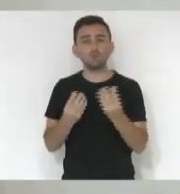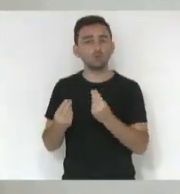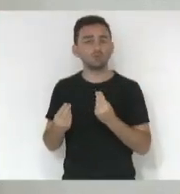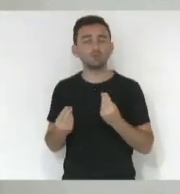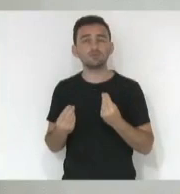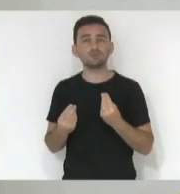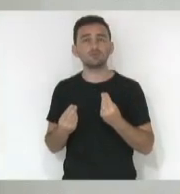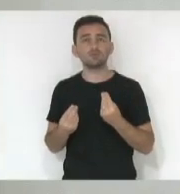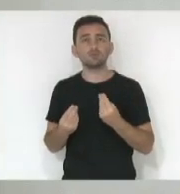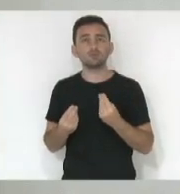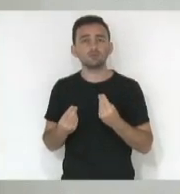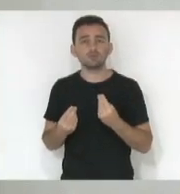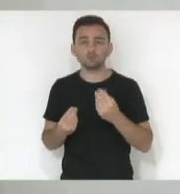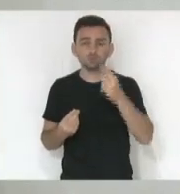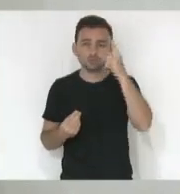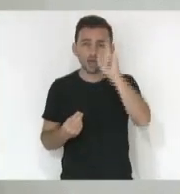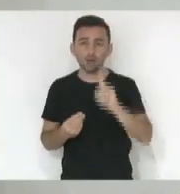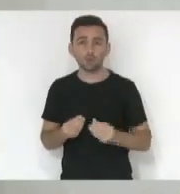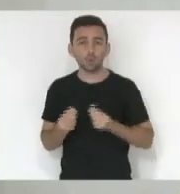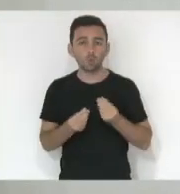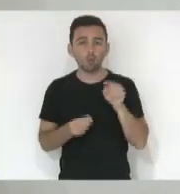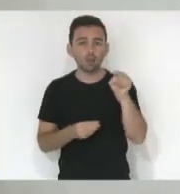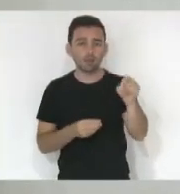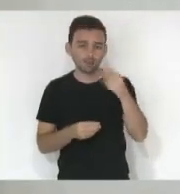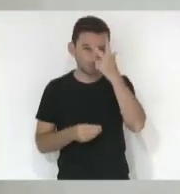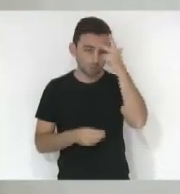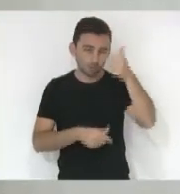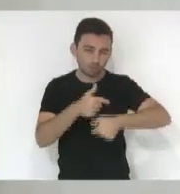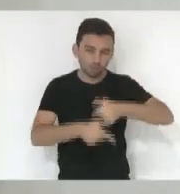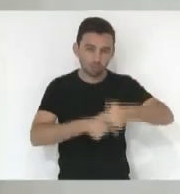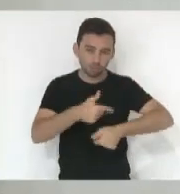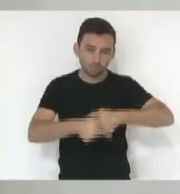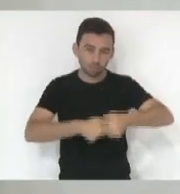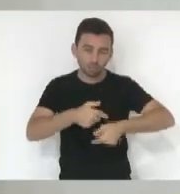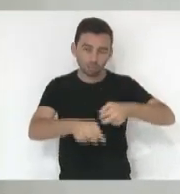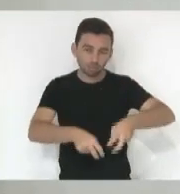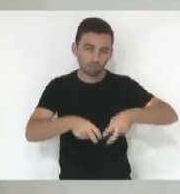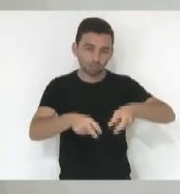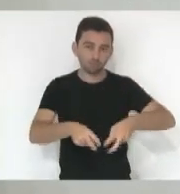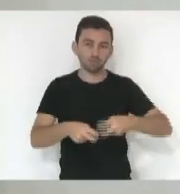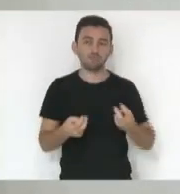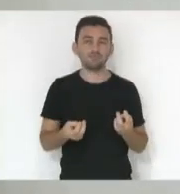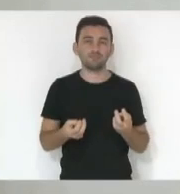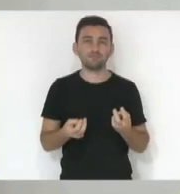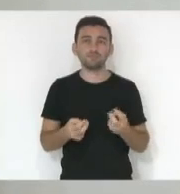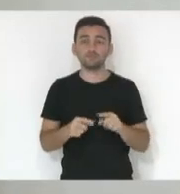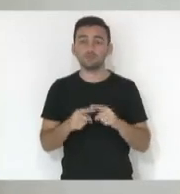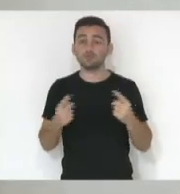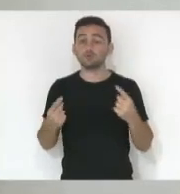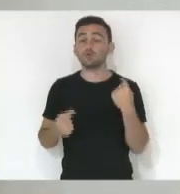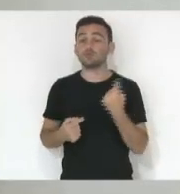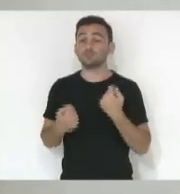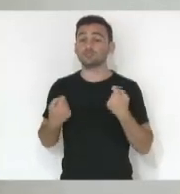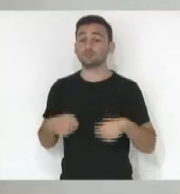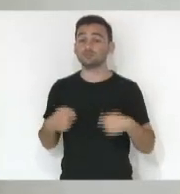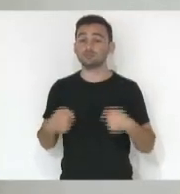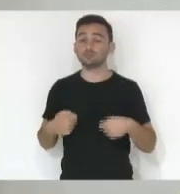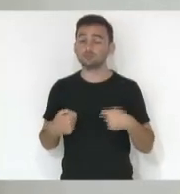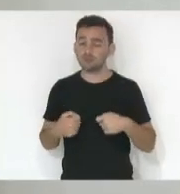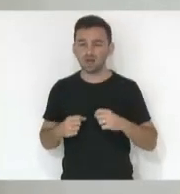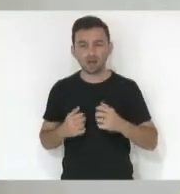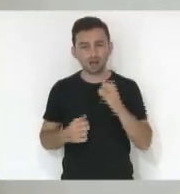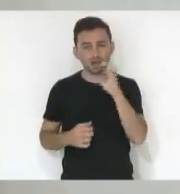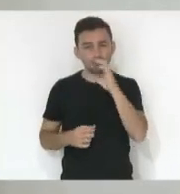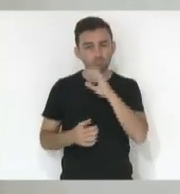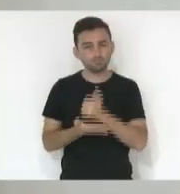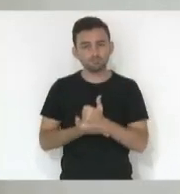agricultura, não conhecem a realidade que vive o nosso produtor rural. Entretanto, nós precisamos abraçar essa causa,